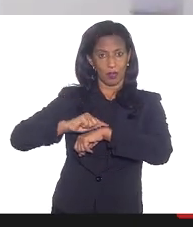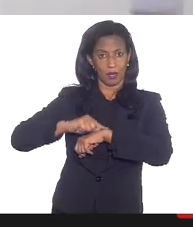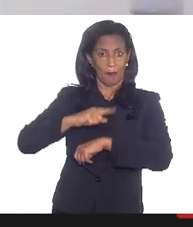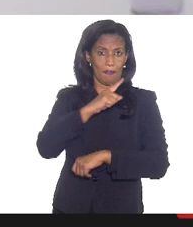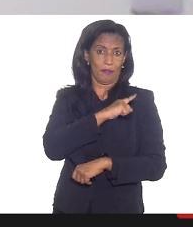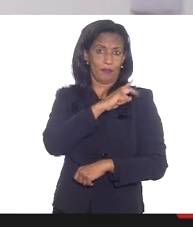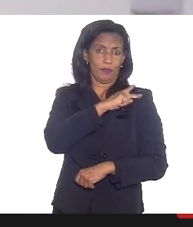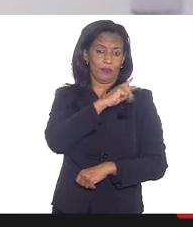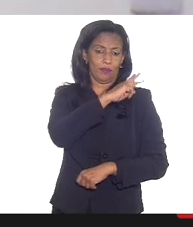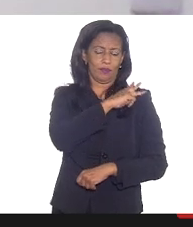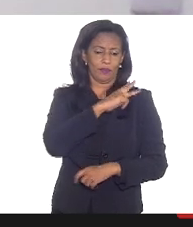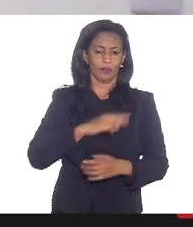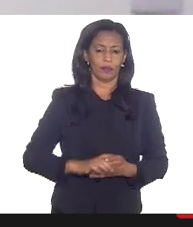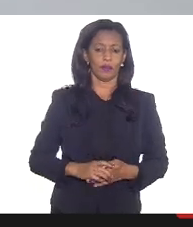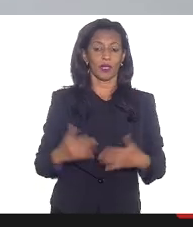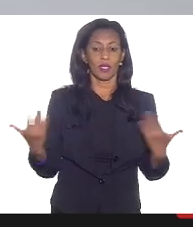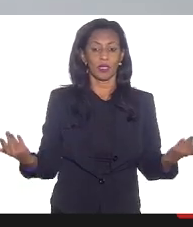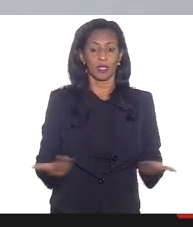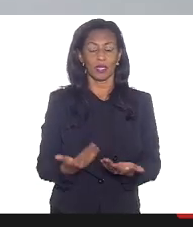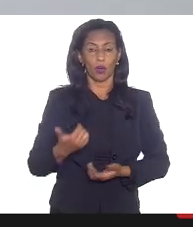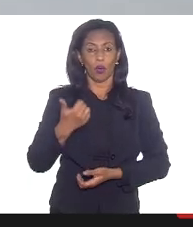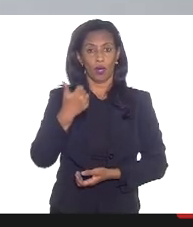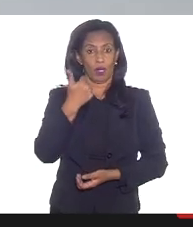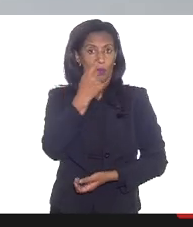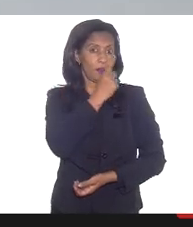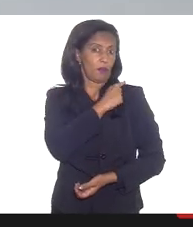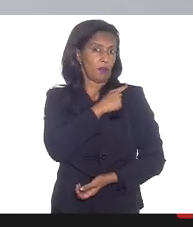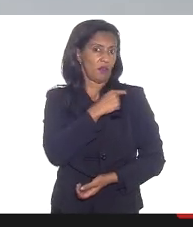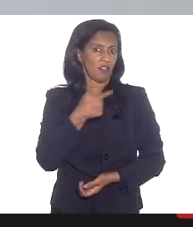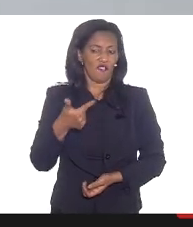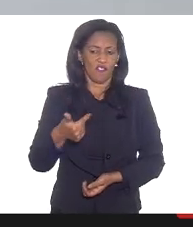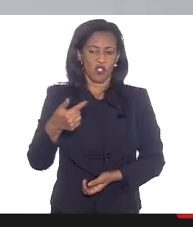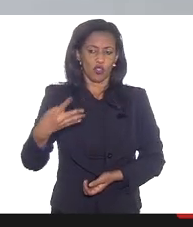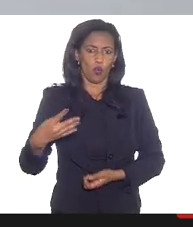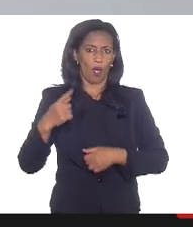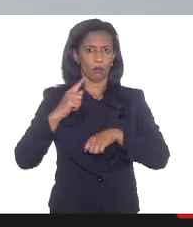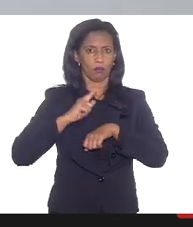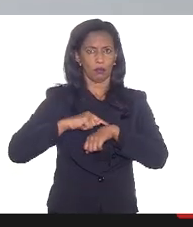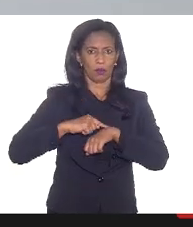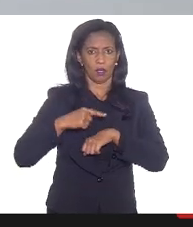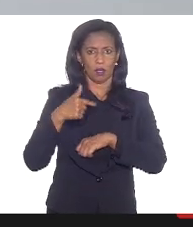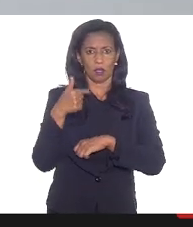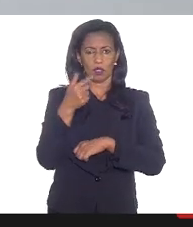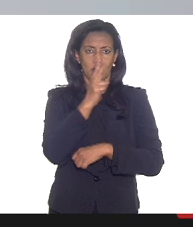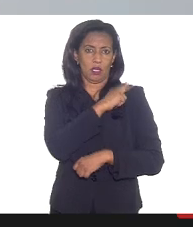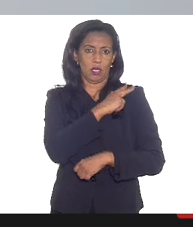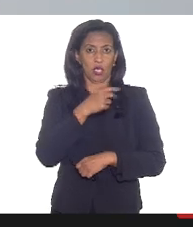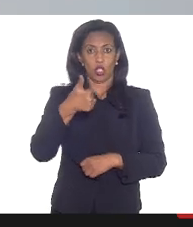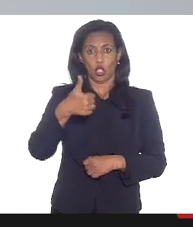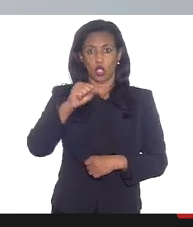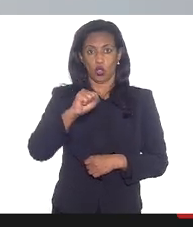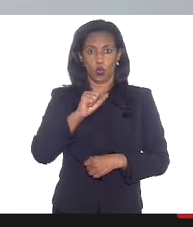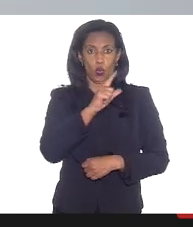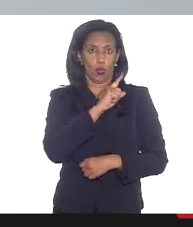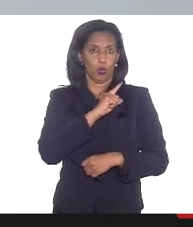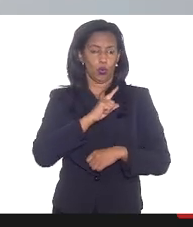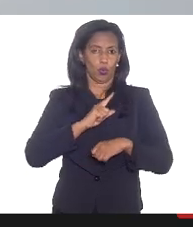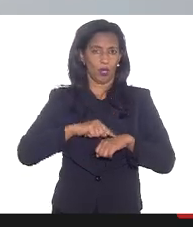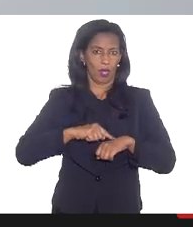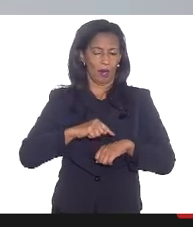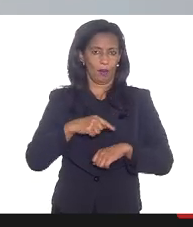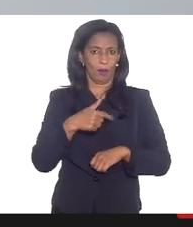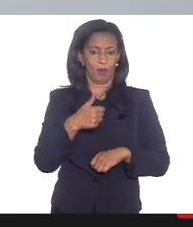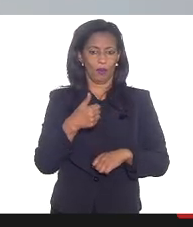terceiro ano. E agora, no primeiro ano, nós vamos ter apenas 24 tempos, no segundo, 18 tempos, e no terceiro ano,